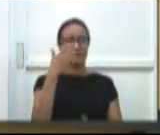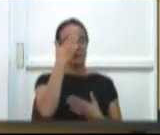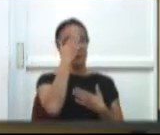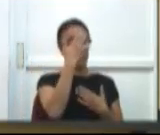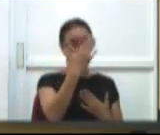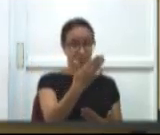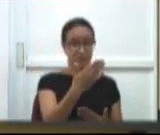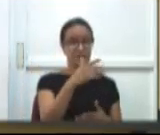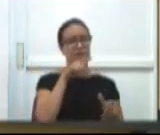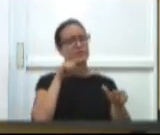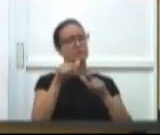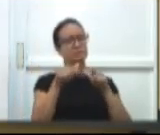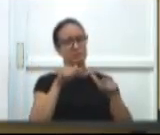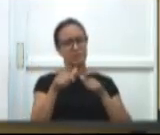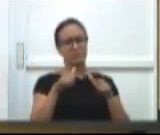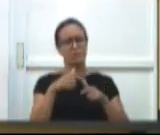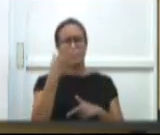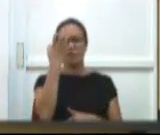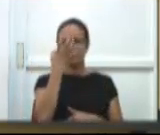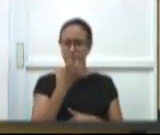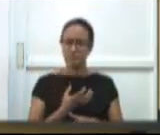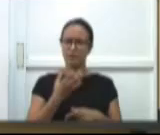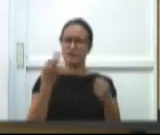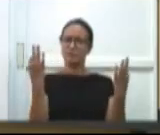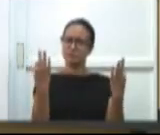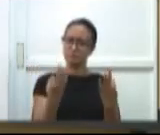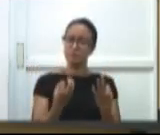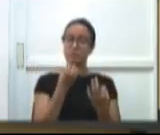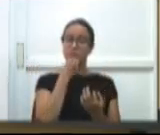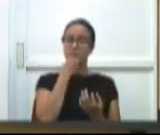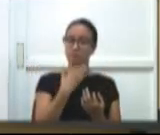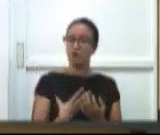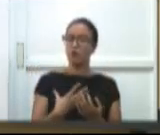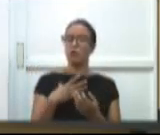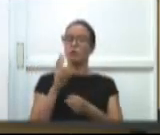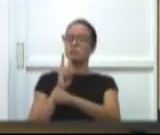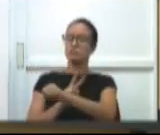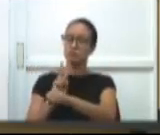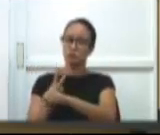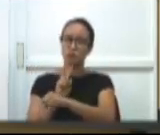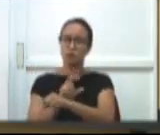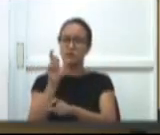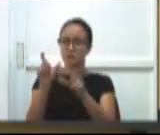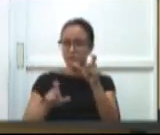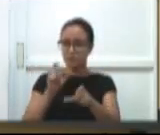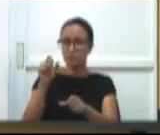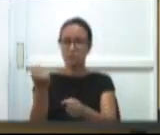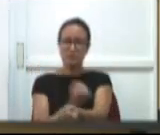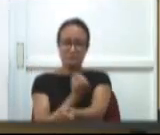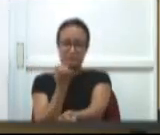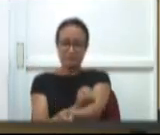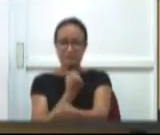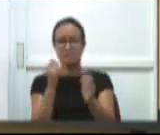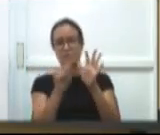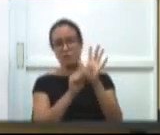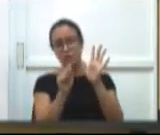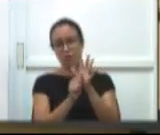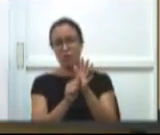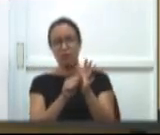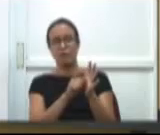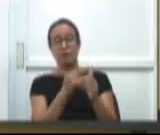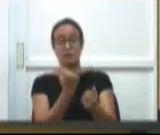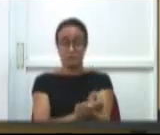Pelo trabalho que vocês têm voltado aos dependentes químicos, né? E não poderia